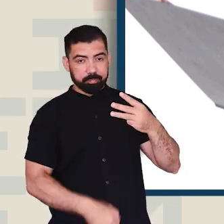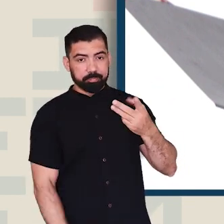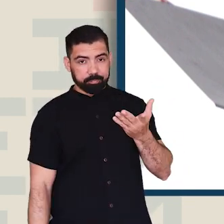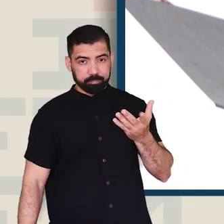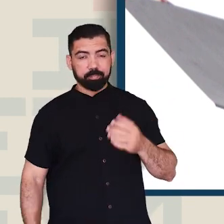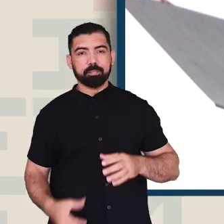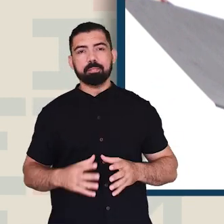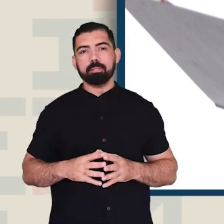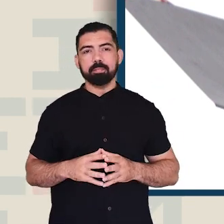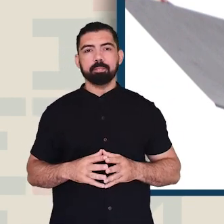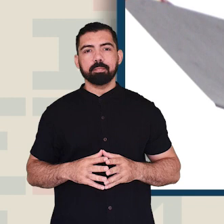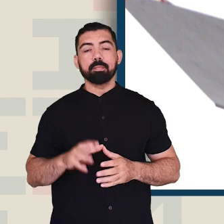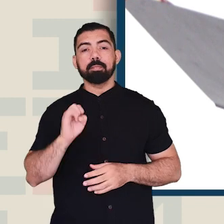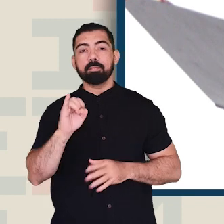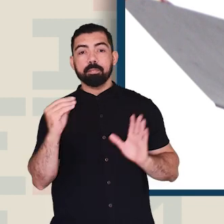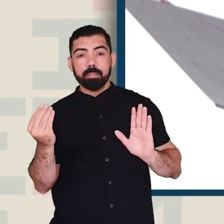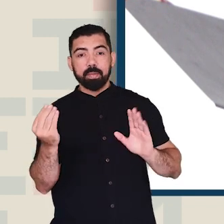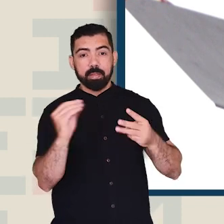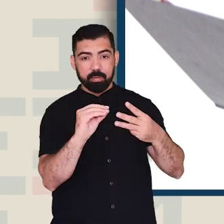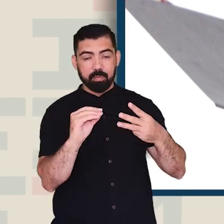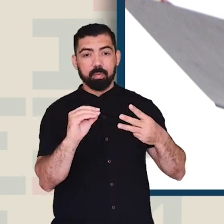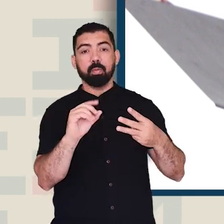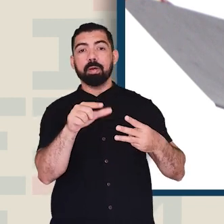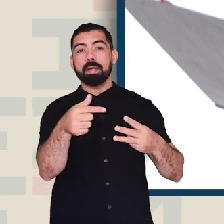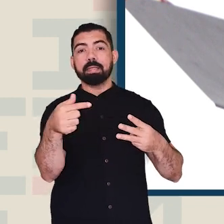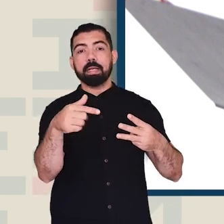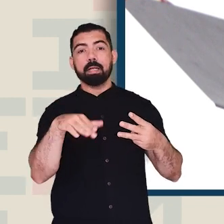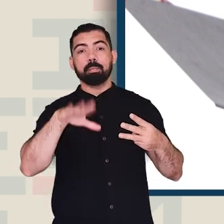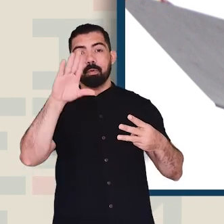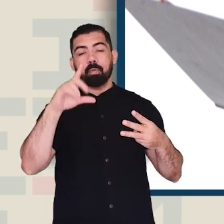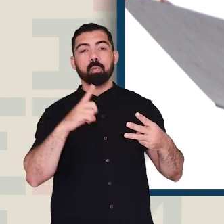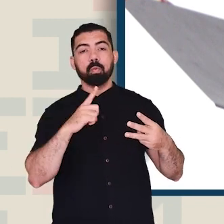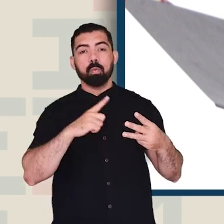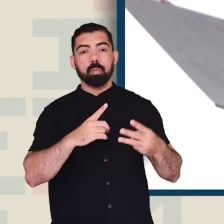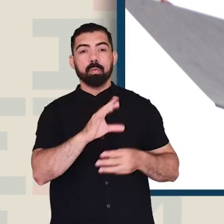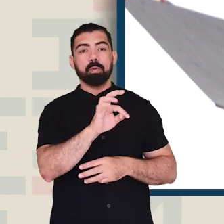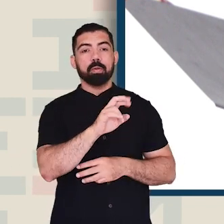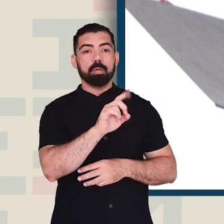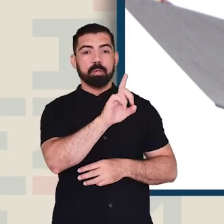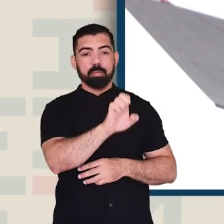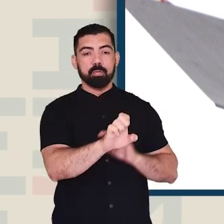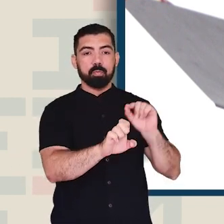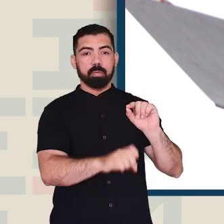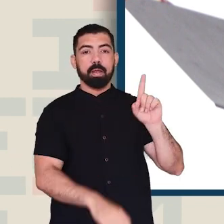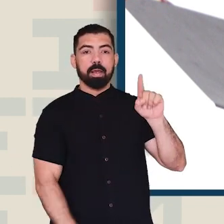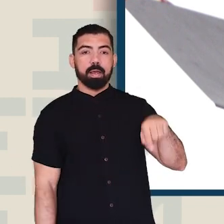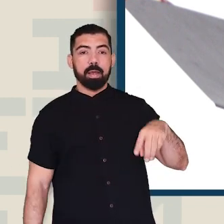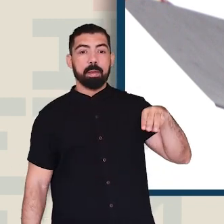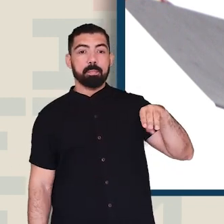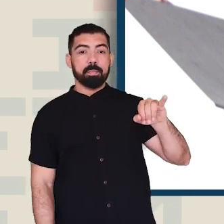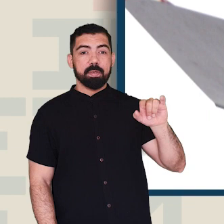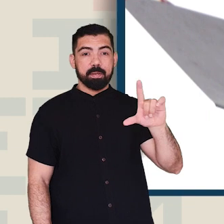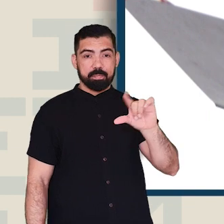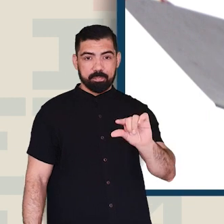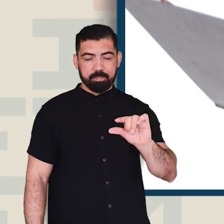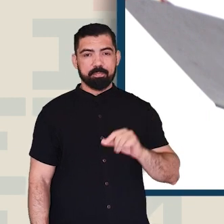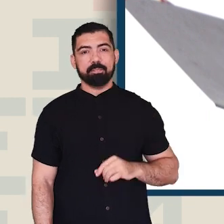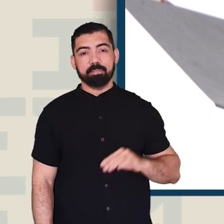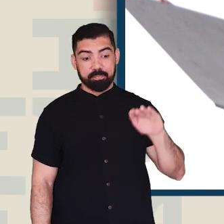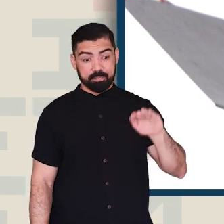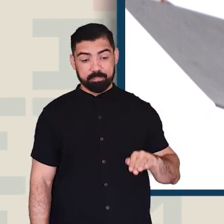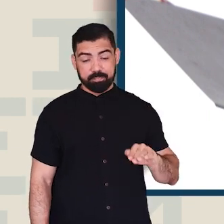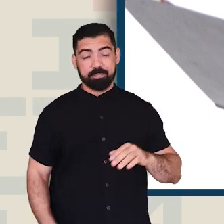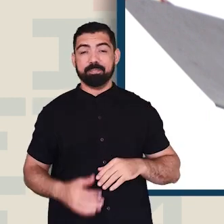Mi. Quando eu coloco a sétima maior, eu já tenho uma tríade de Mi menor. Vou botar o baixo aqui em